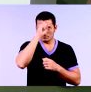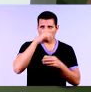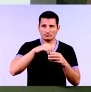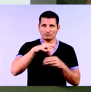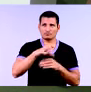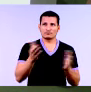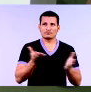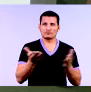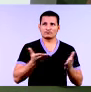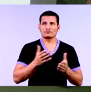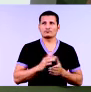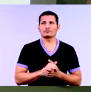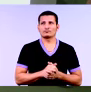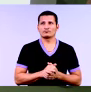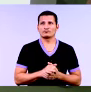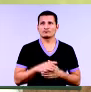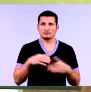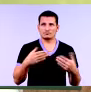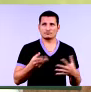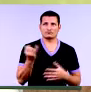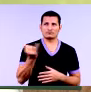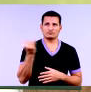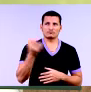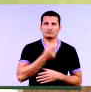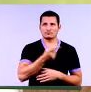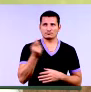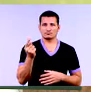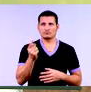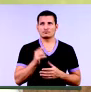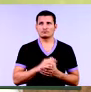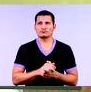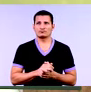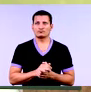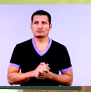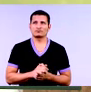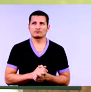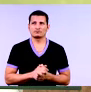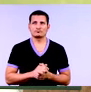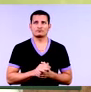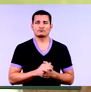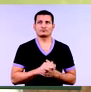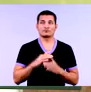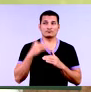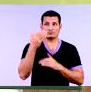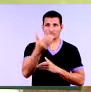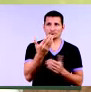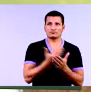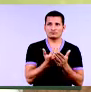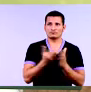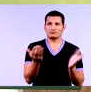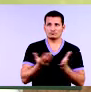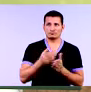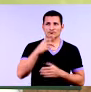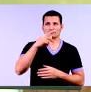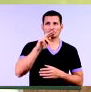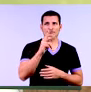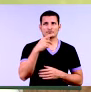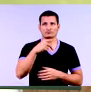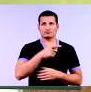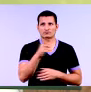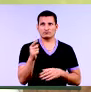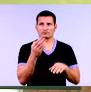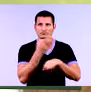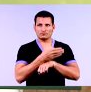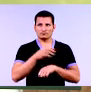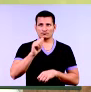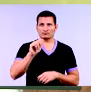hoje? Então, é importante que vocês, além da aula de hoje, né, sobre a parte de PHP, é importante que vocês acessem